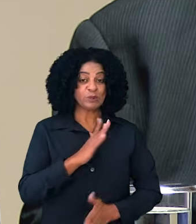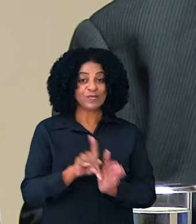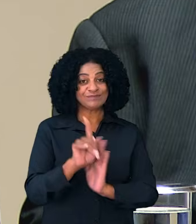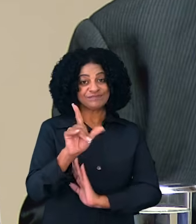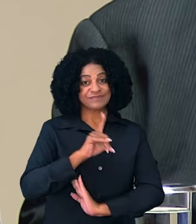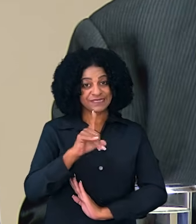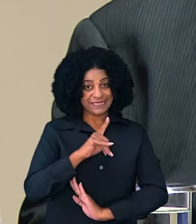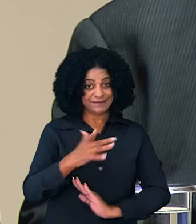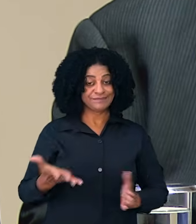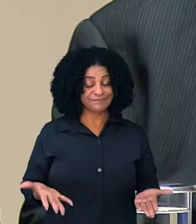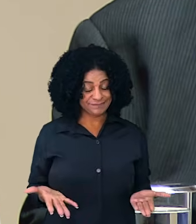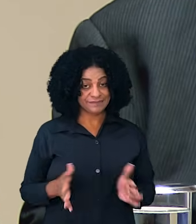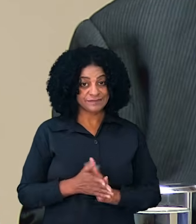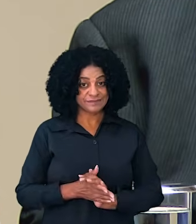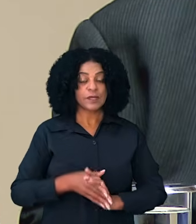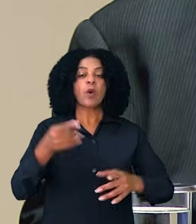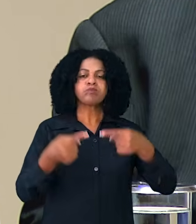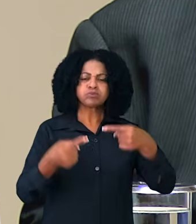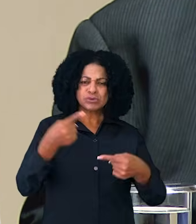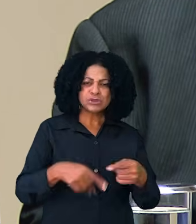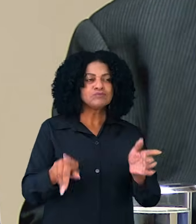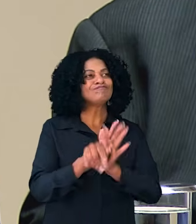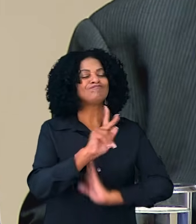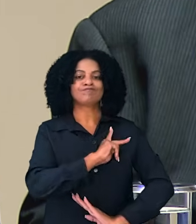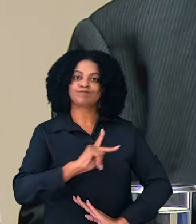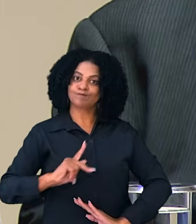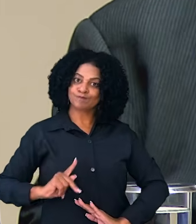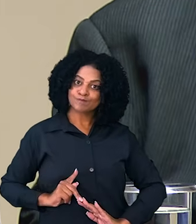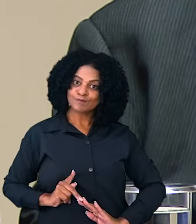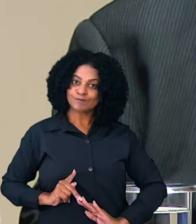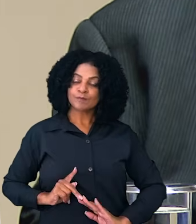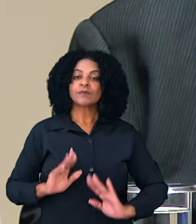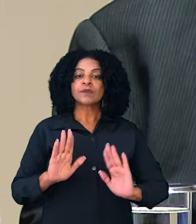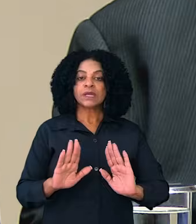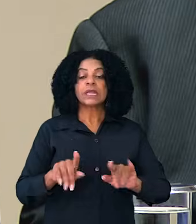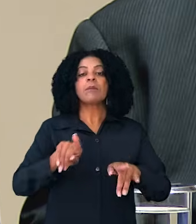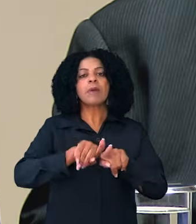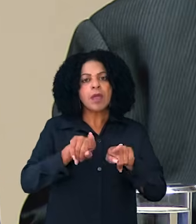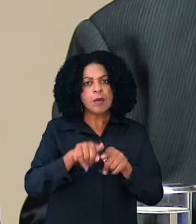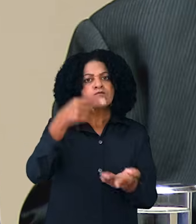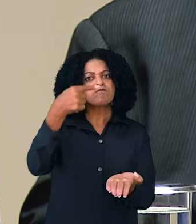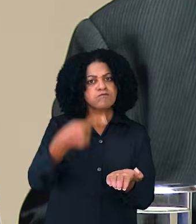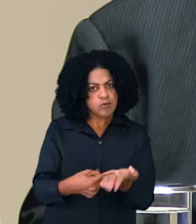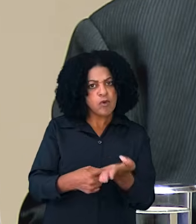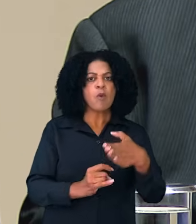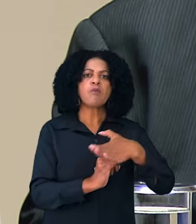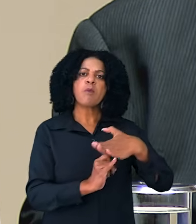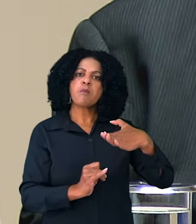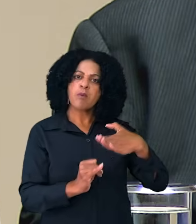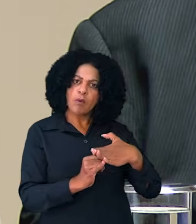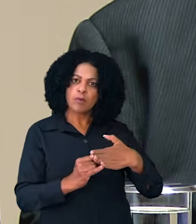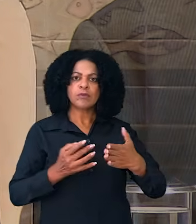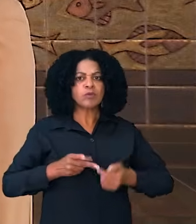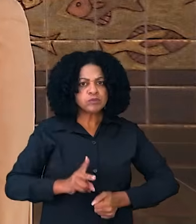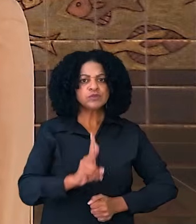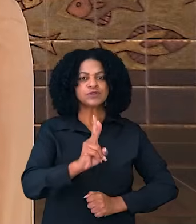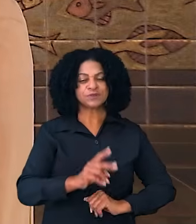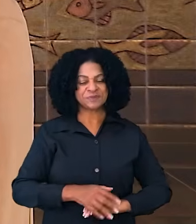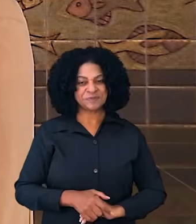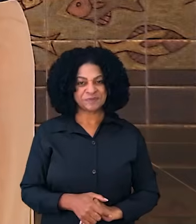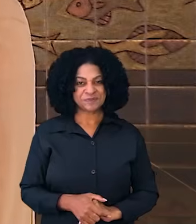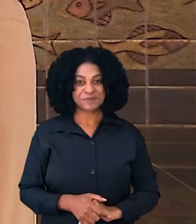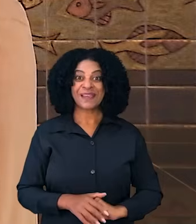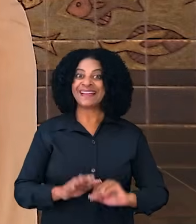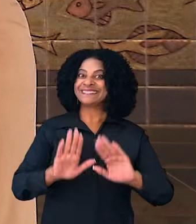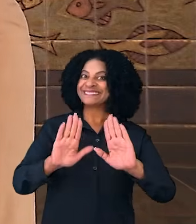exige ação afirmativa, políticas públicas consistentes e compromisso institucional contínuo.